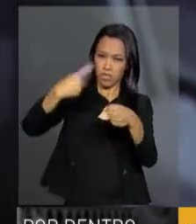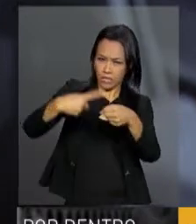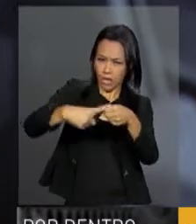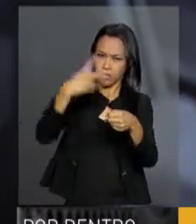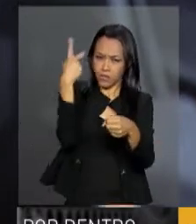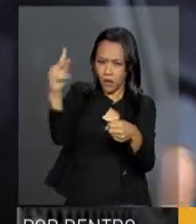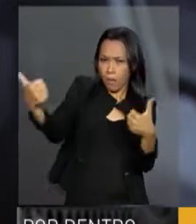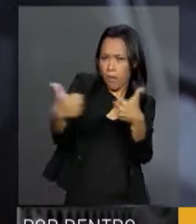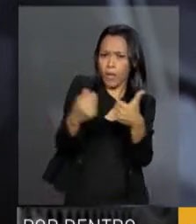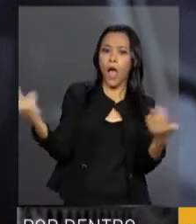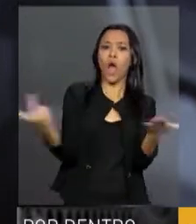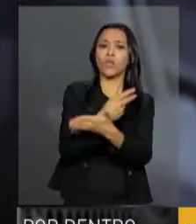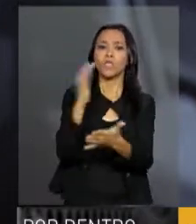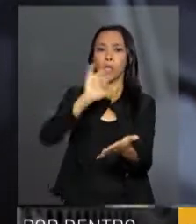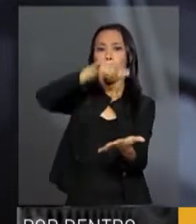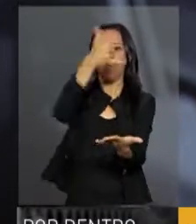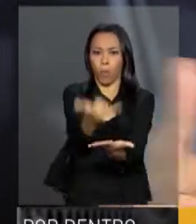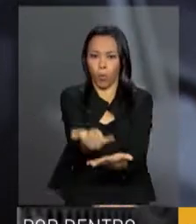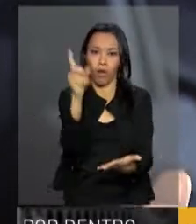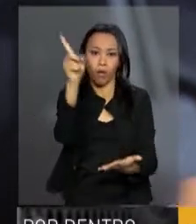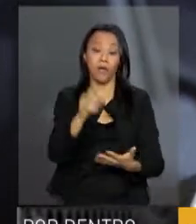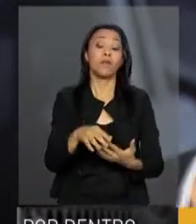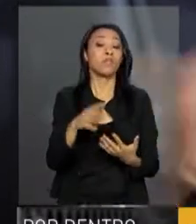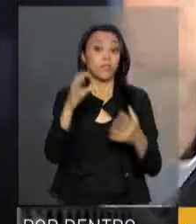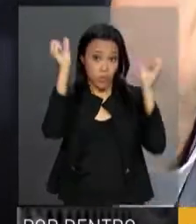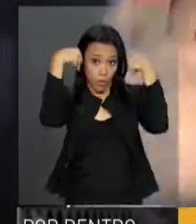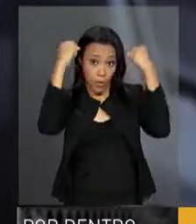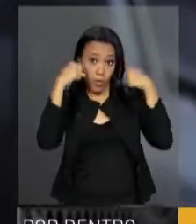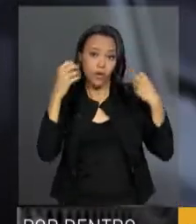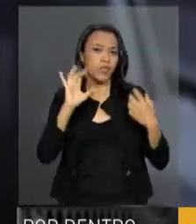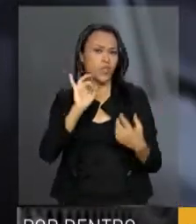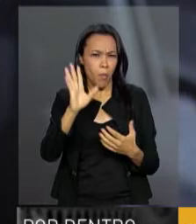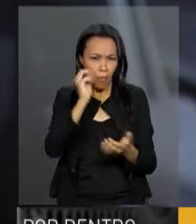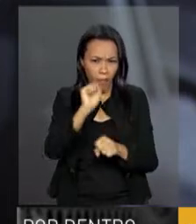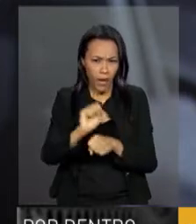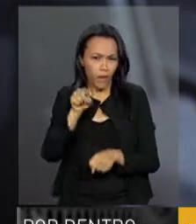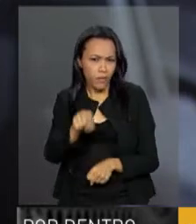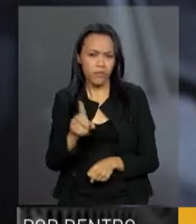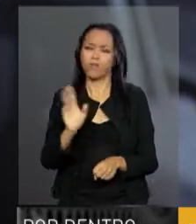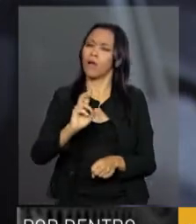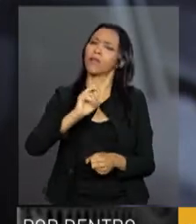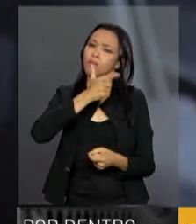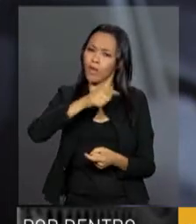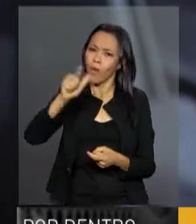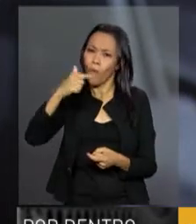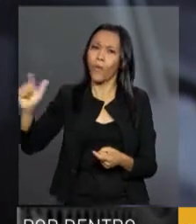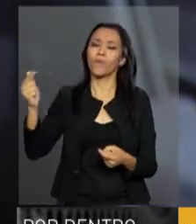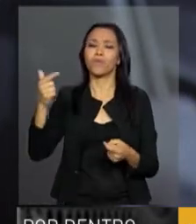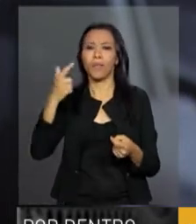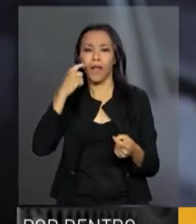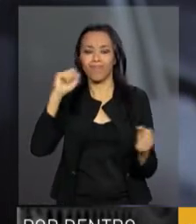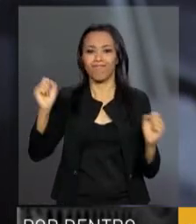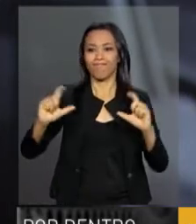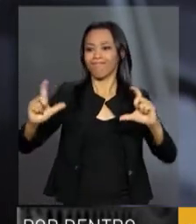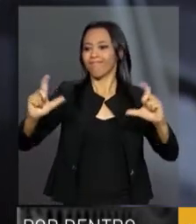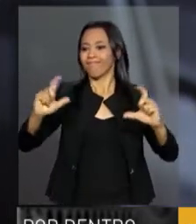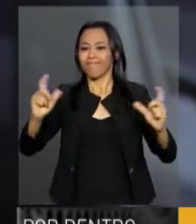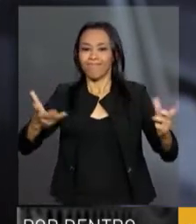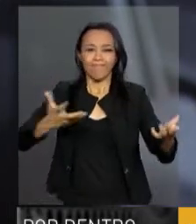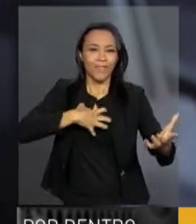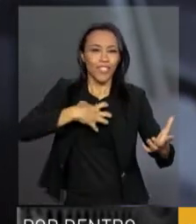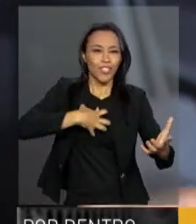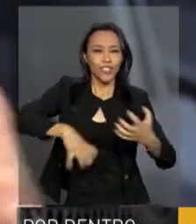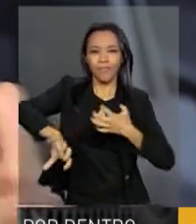retribuir, e não pode parar só nisso. Tem que ter outras retribuições e manter aceso exatamente